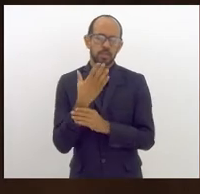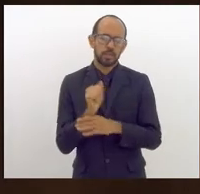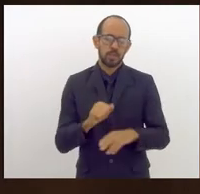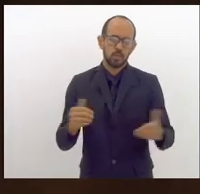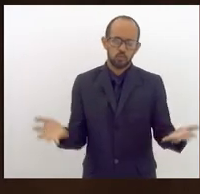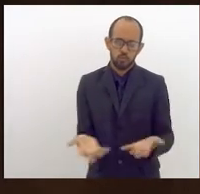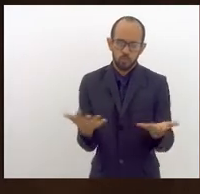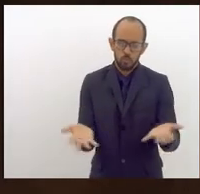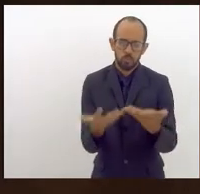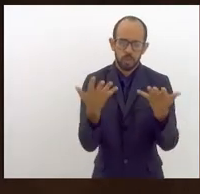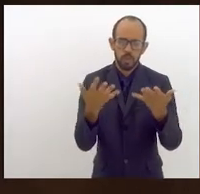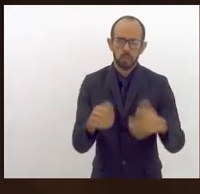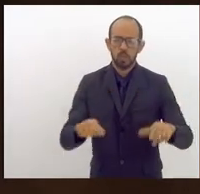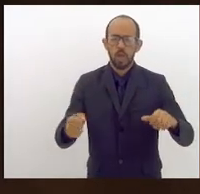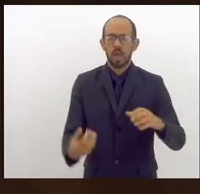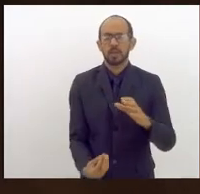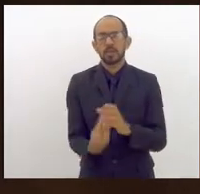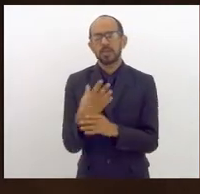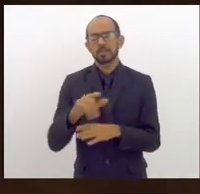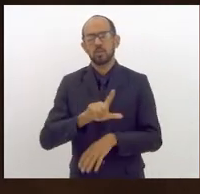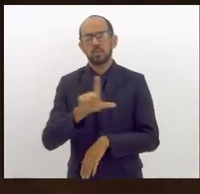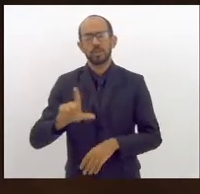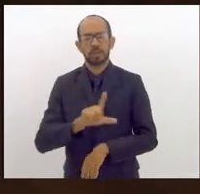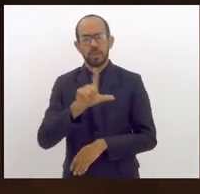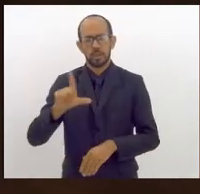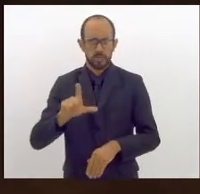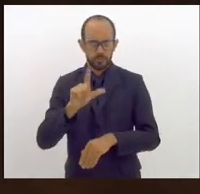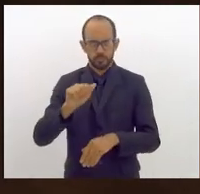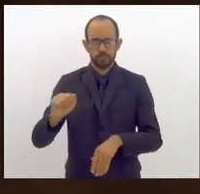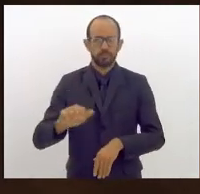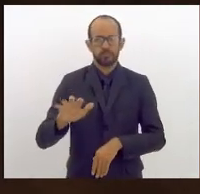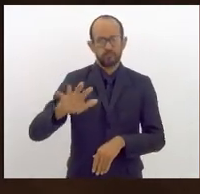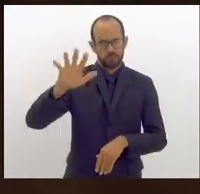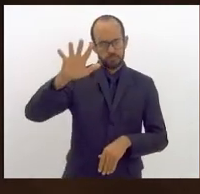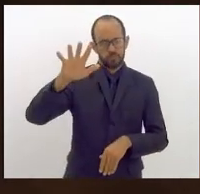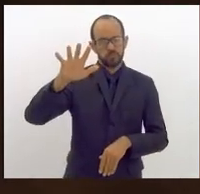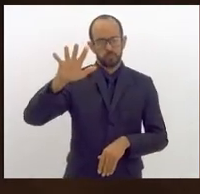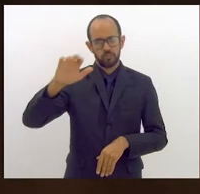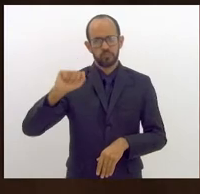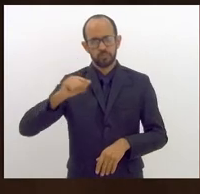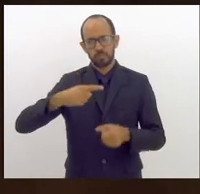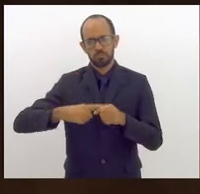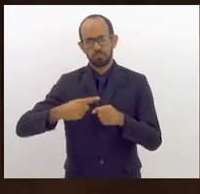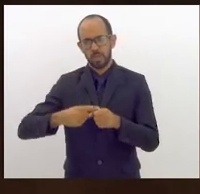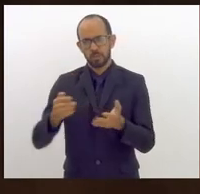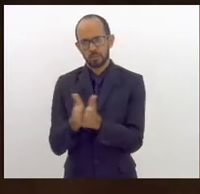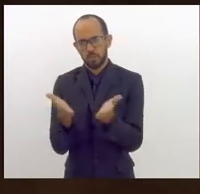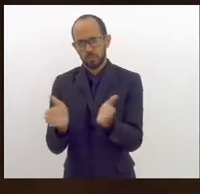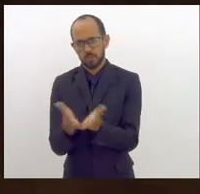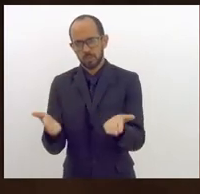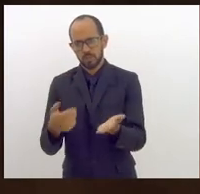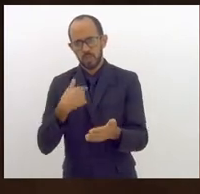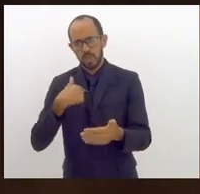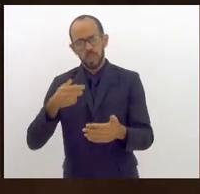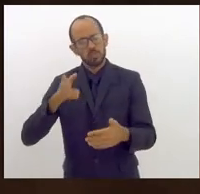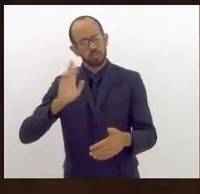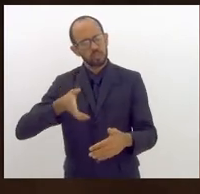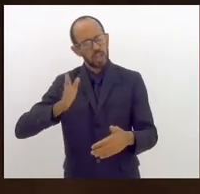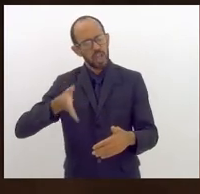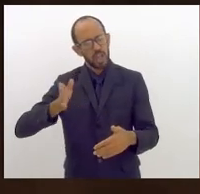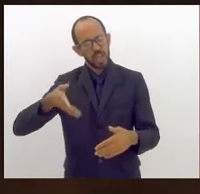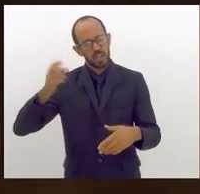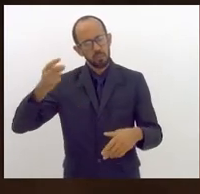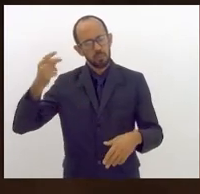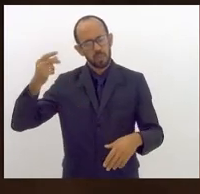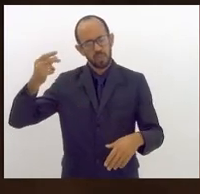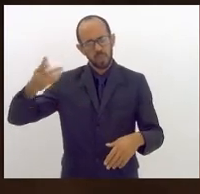fomento a produção literária em território de favela e áreas populares Na verdade eu venho perseguindo essa discussão há algum tempo dialogando